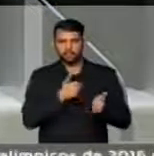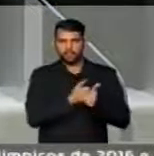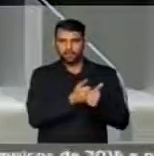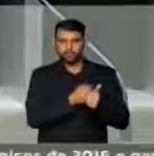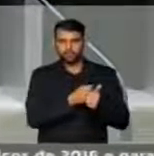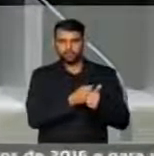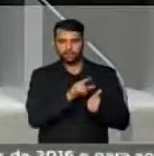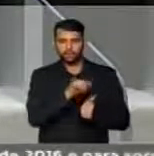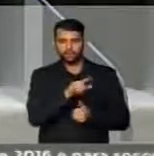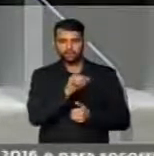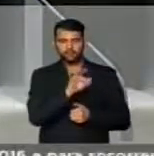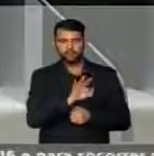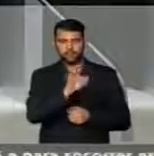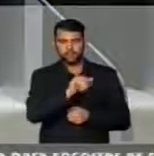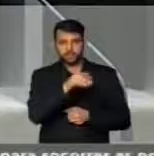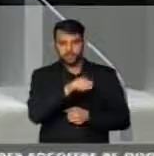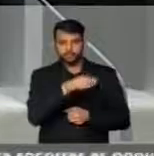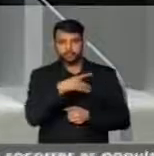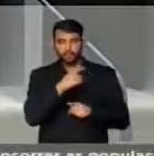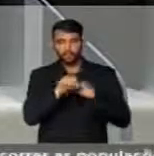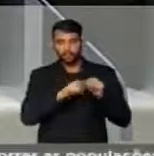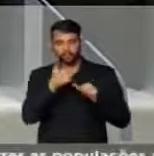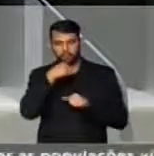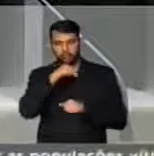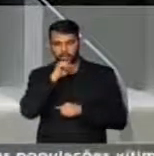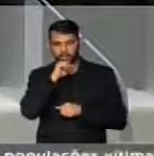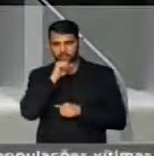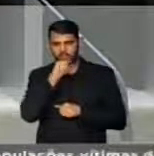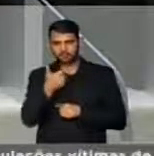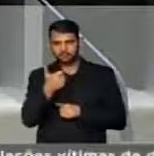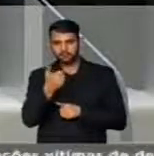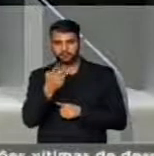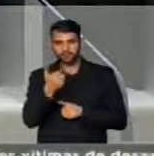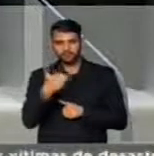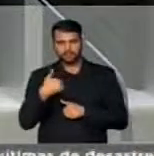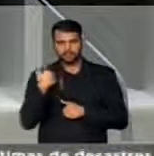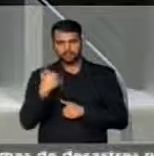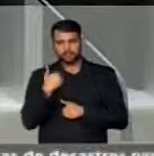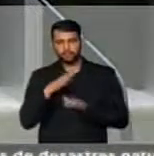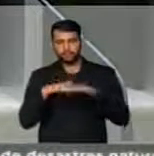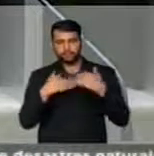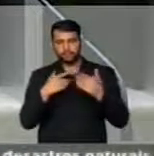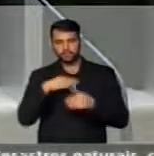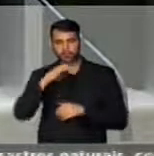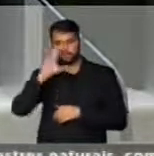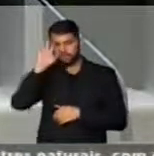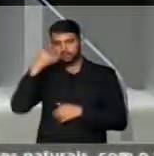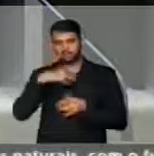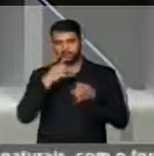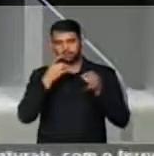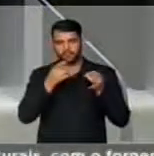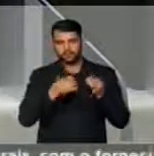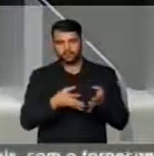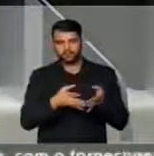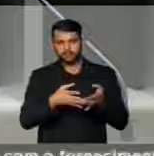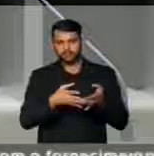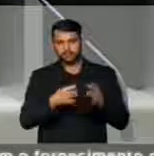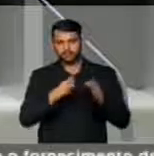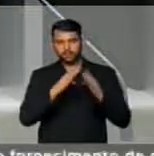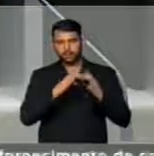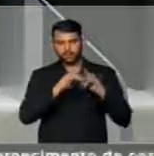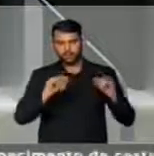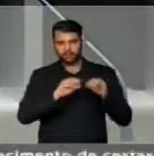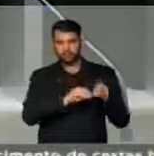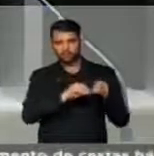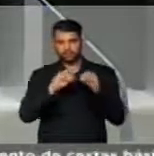com a Guiana Francesa. Tornou-se mãe aos 13 anos, quando decidiu abandonar a aldeia e